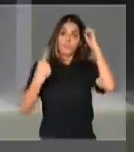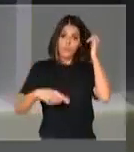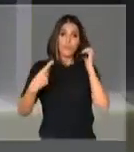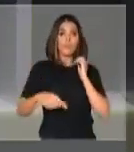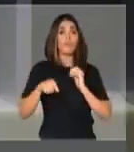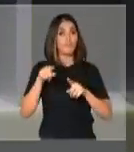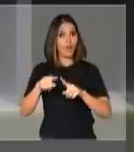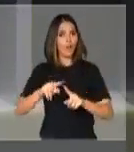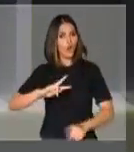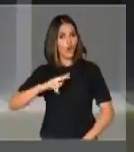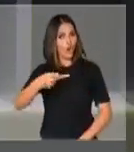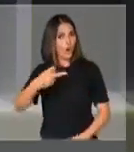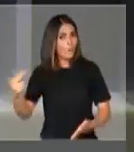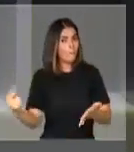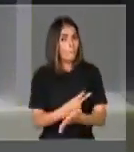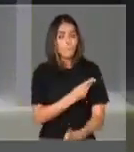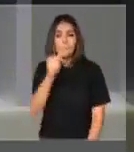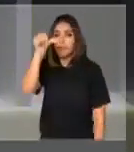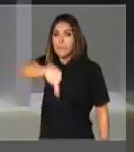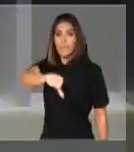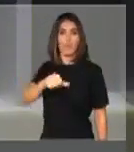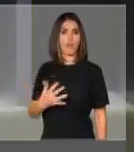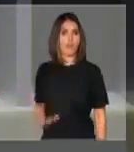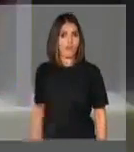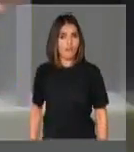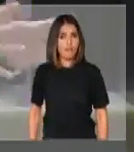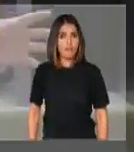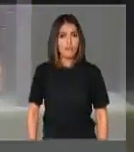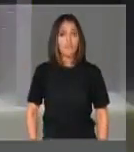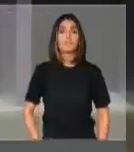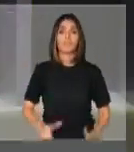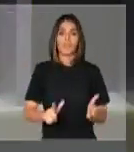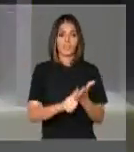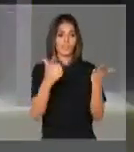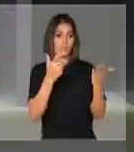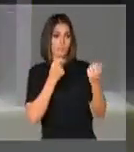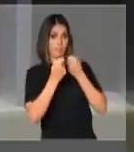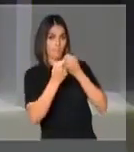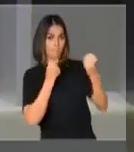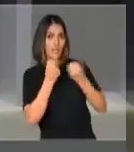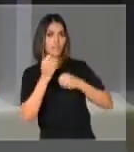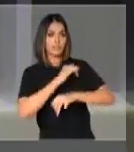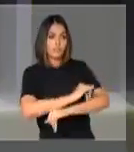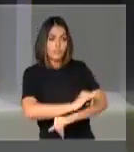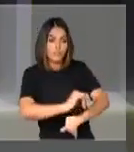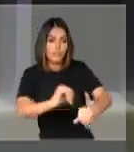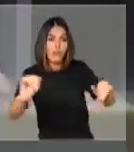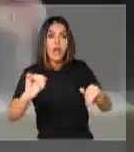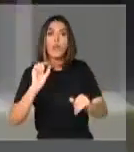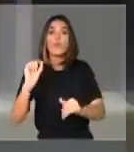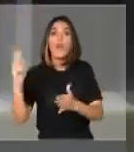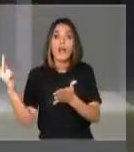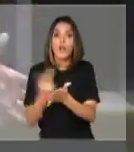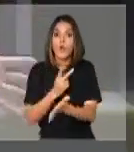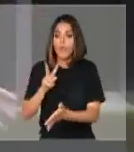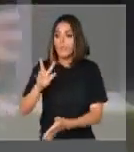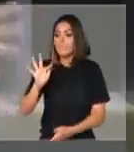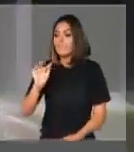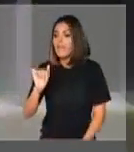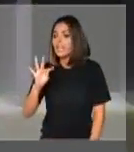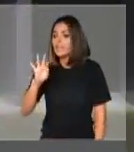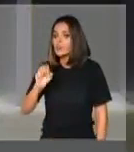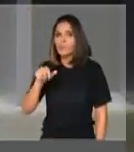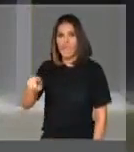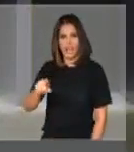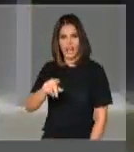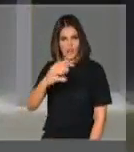trazer consequências trágicas. A imprensa que noticia fatos não é responsável